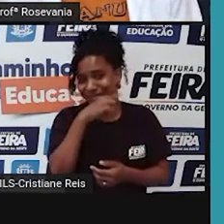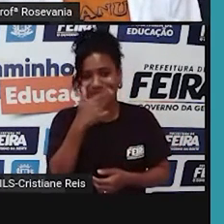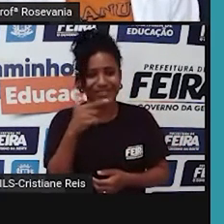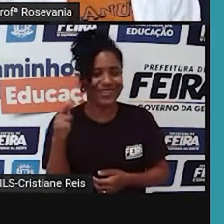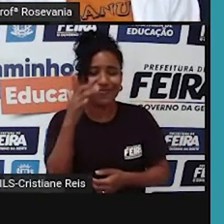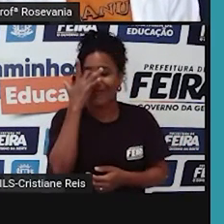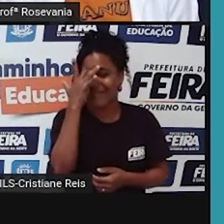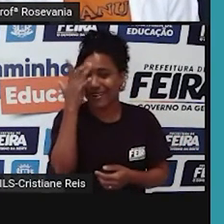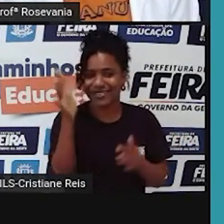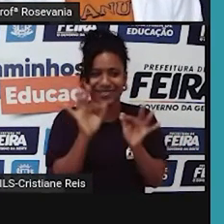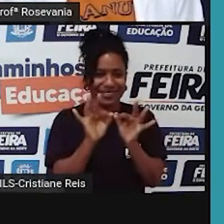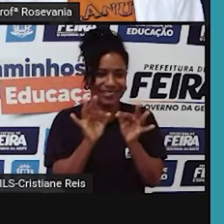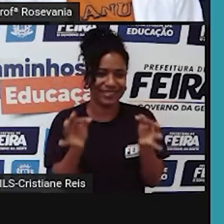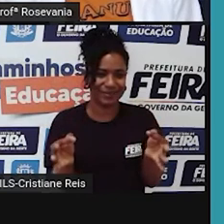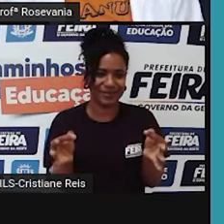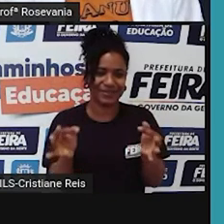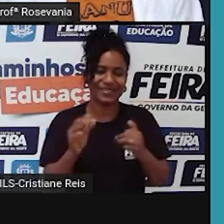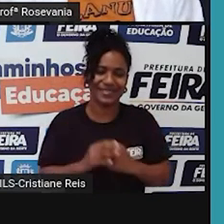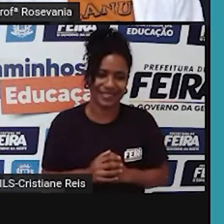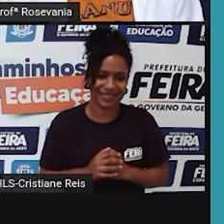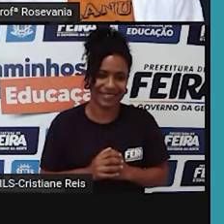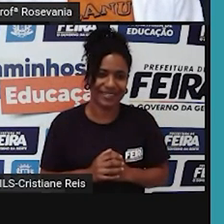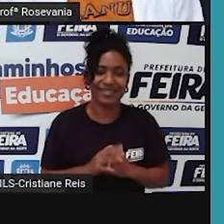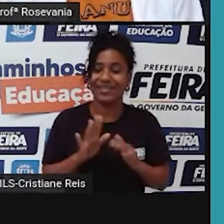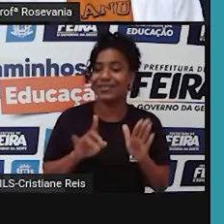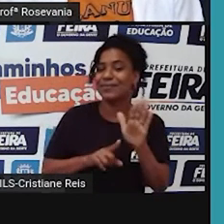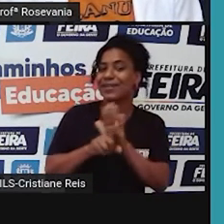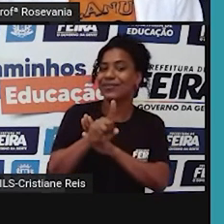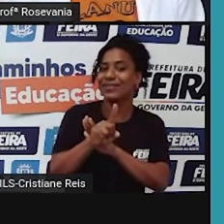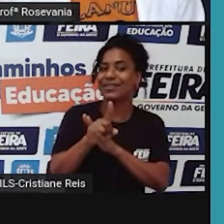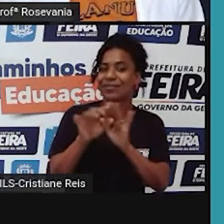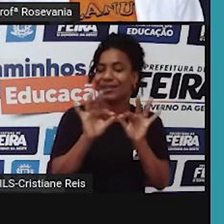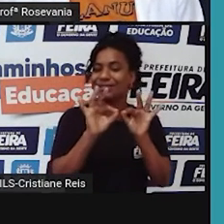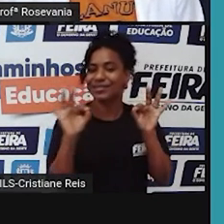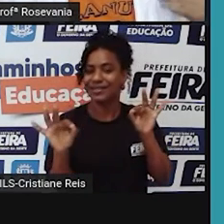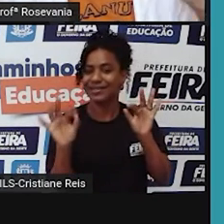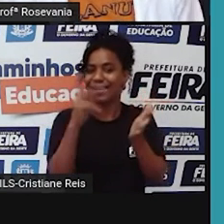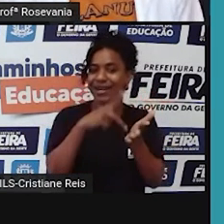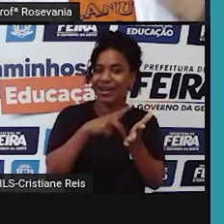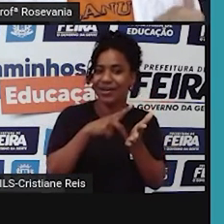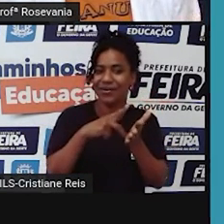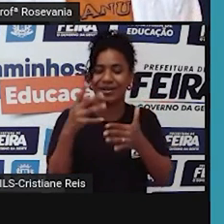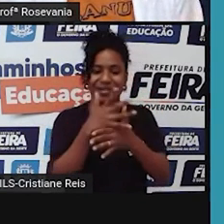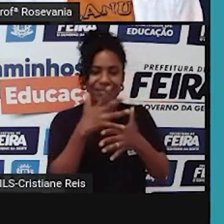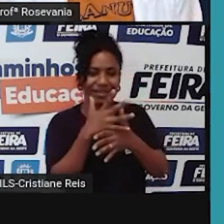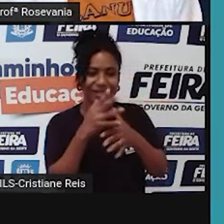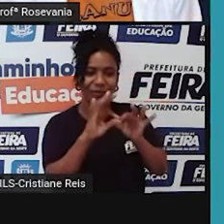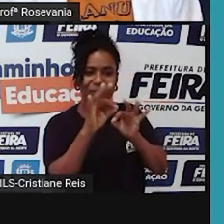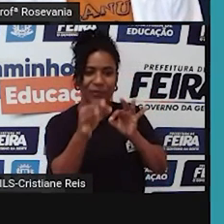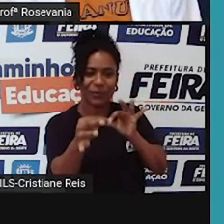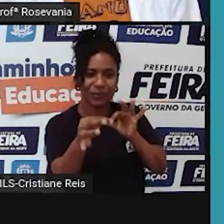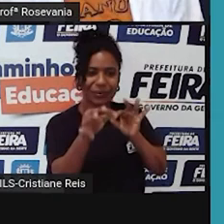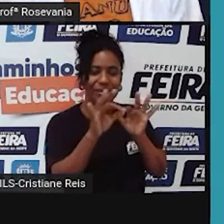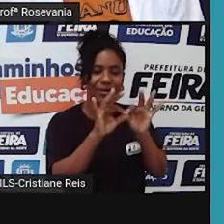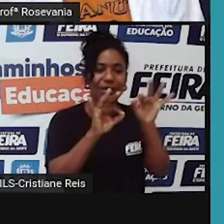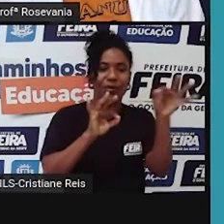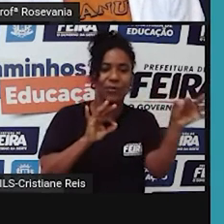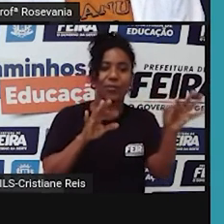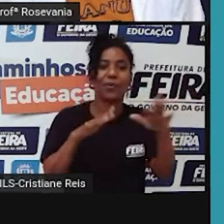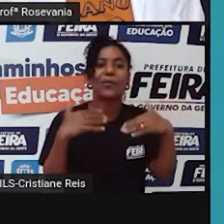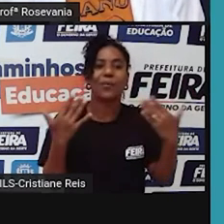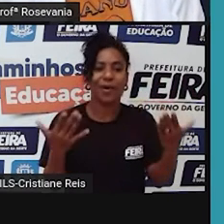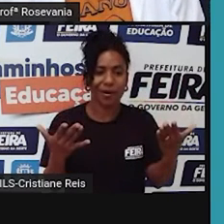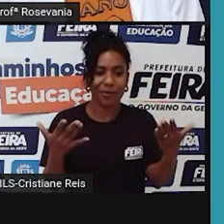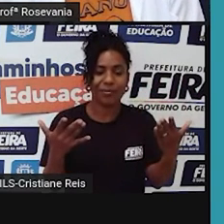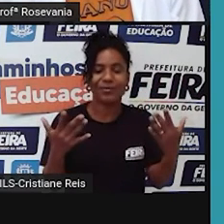muito simples, né? Então, quando perguntar qual é a distância real entre uma cidade A e uma cidade B, no caso da gente aqui, foi